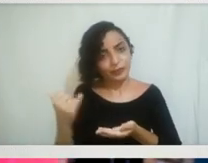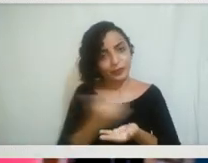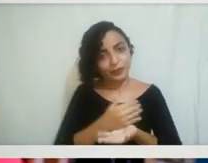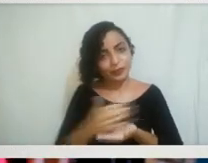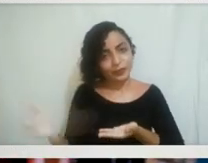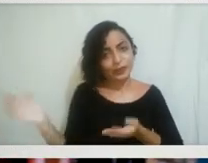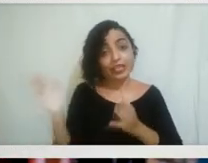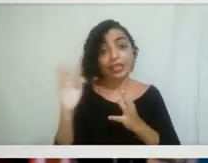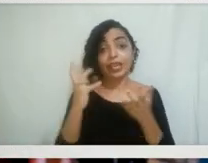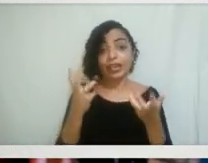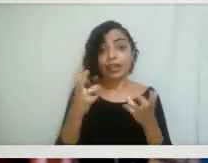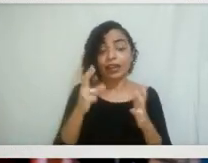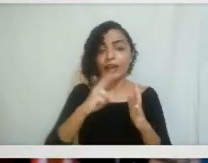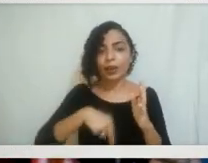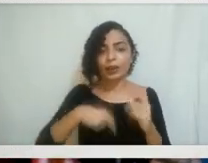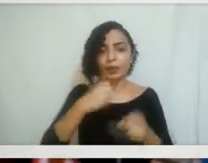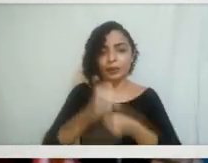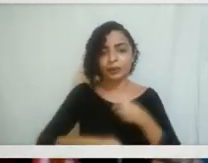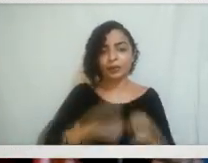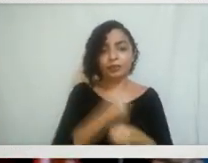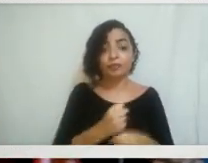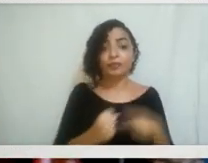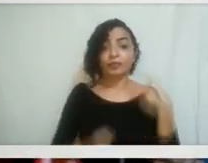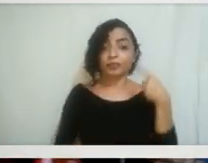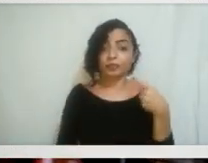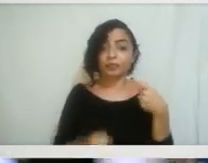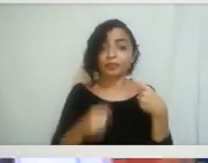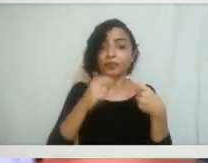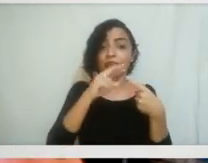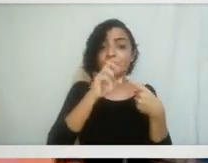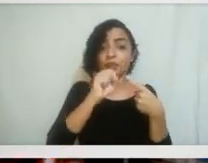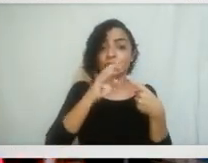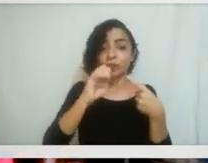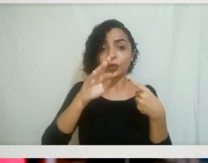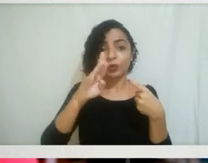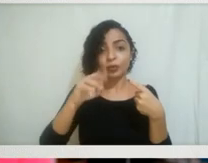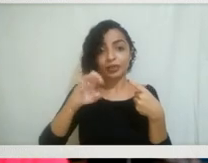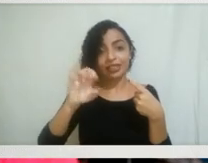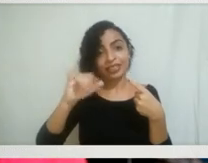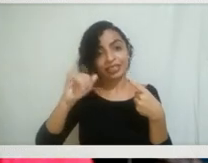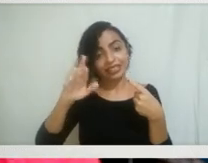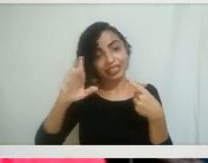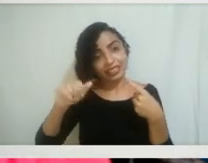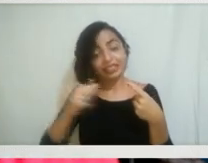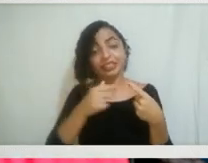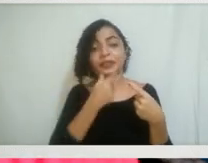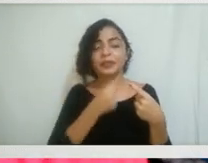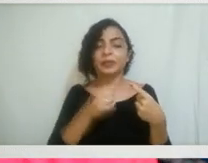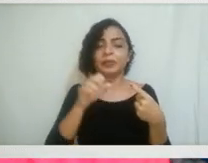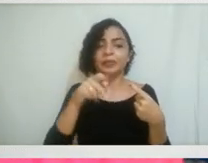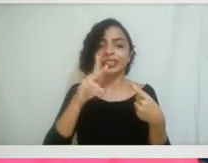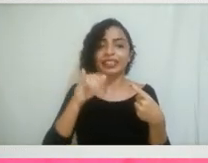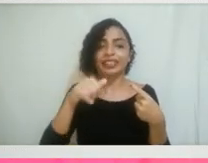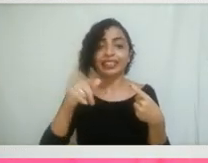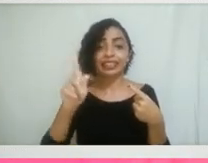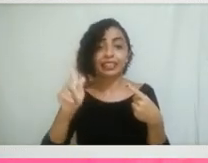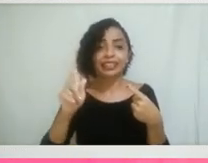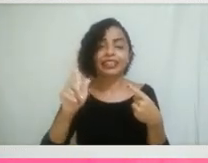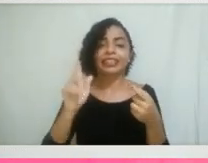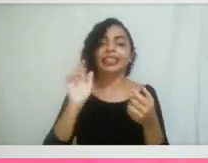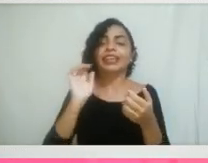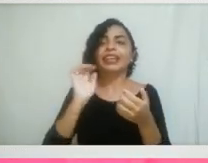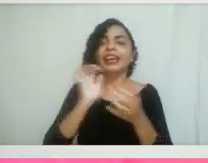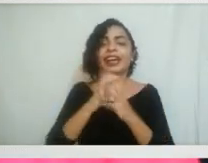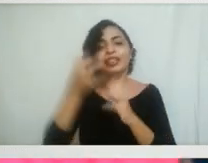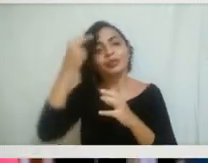mais famoso deles, que eu quero ler este ano. É este livro aqui, Sobre a Escrita, do escritor Stephen King, A